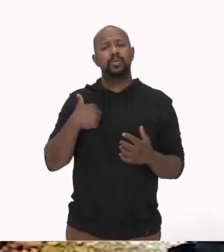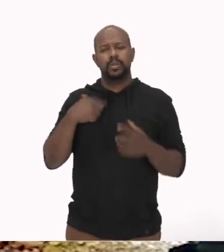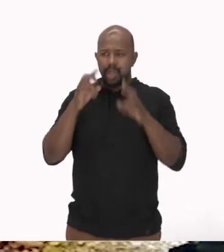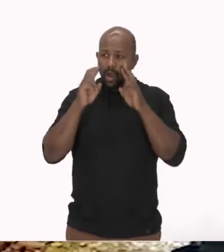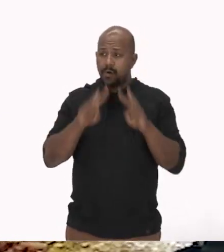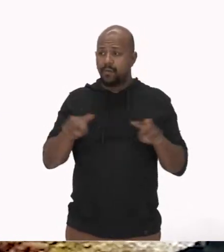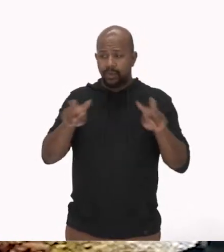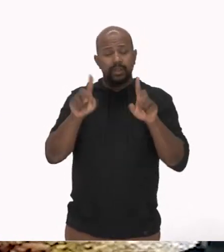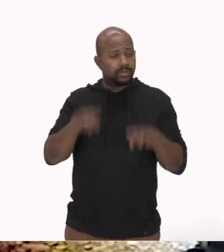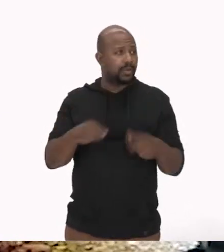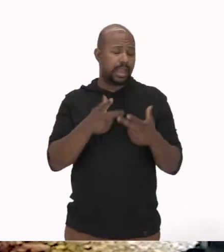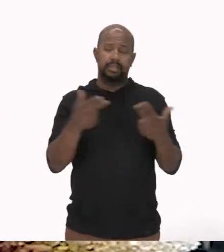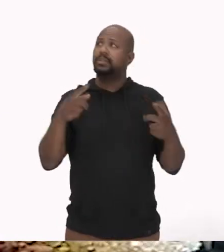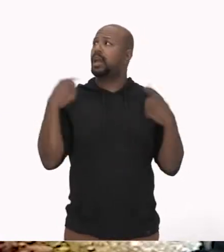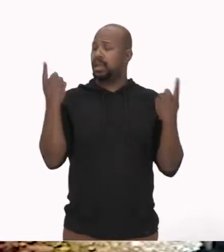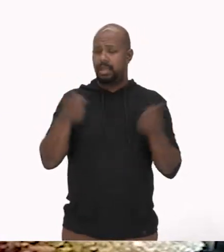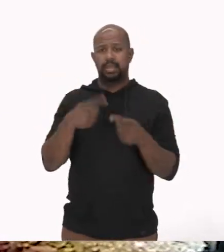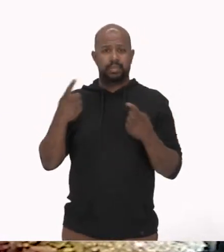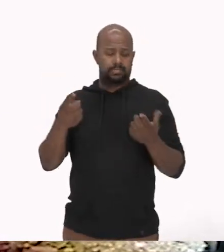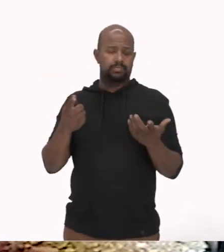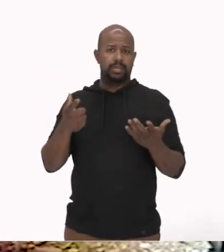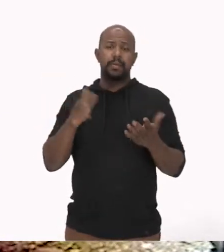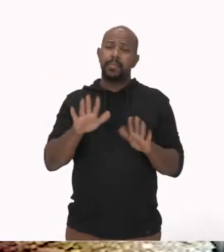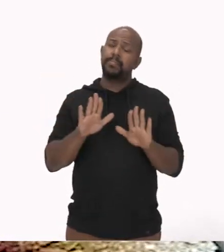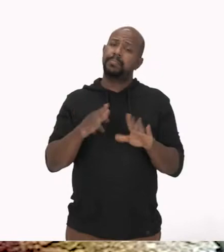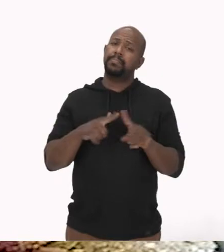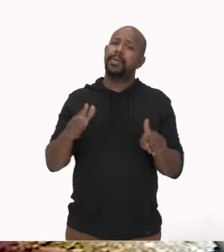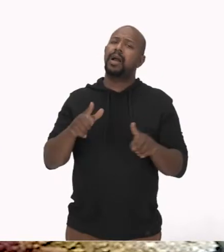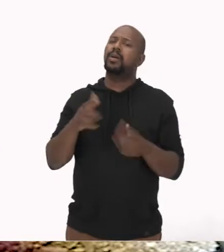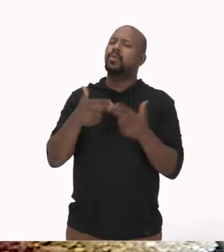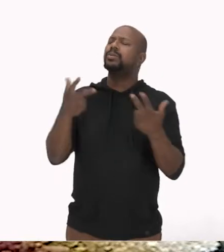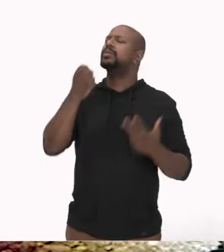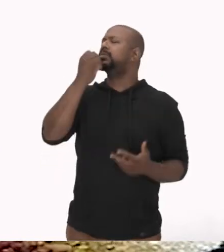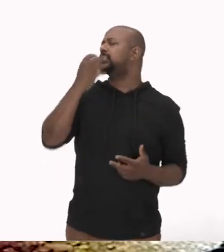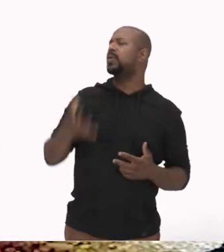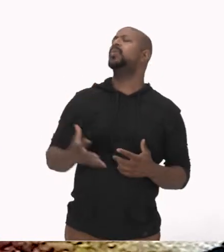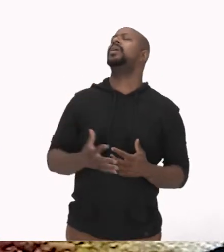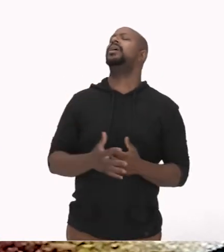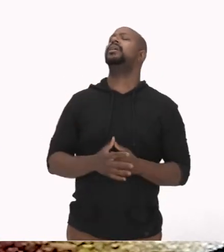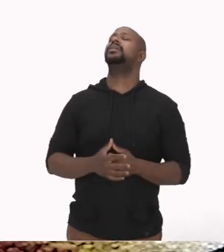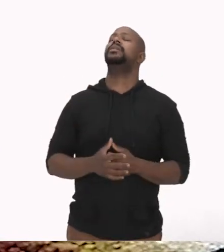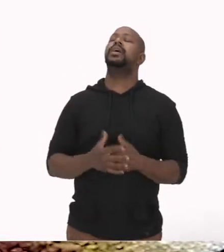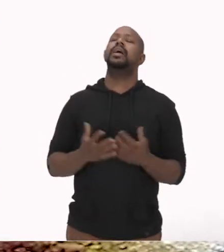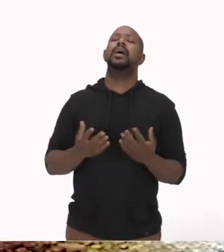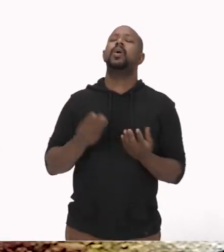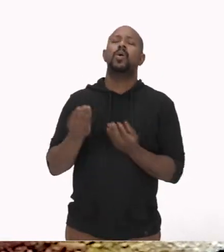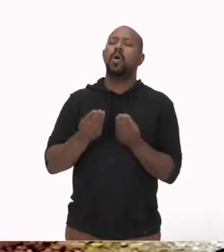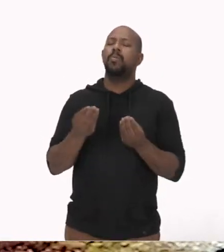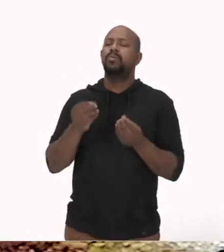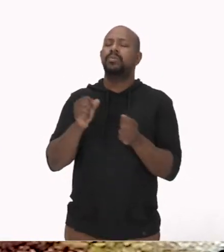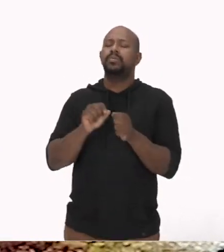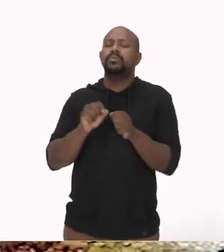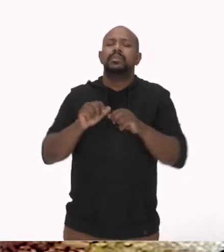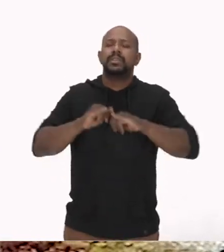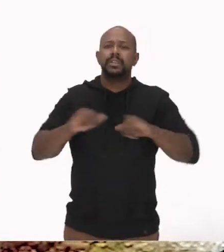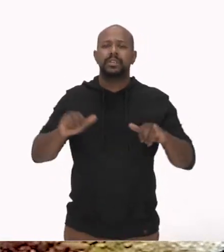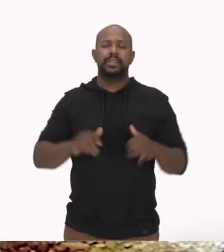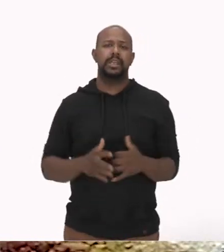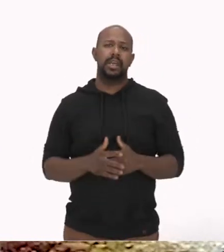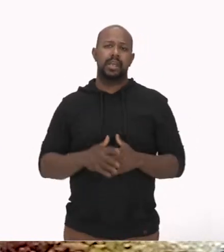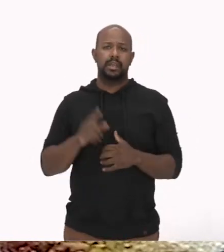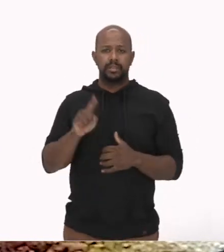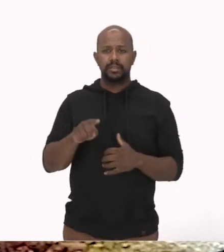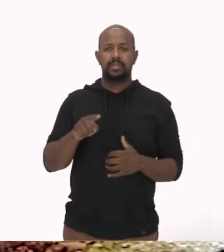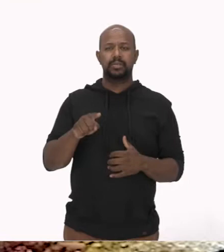o que eu vejo é isso aqui, gente. E também coisas boas, como o eu me ver.